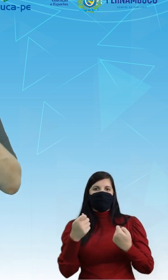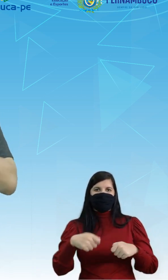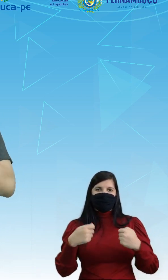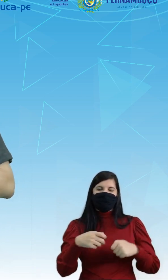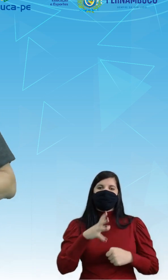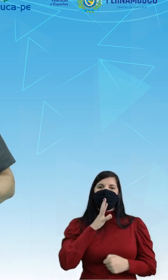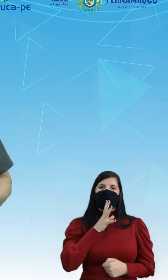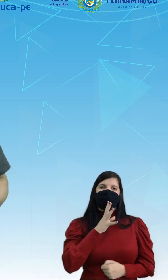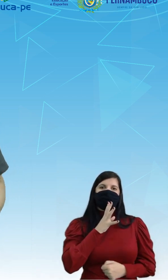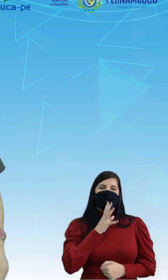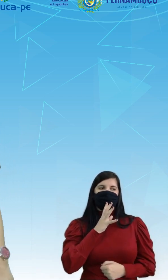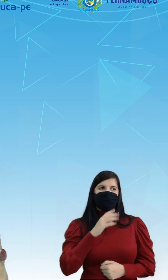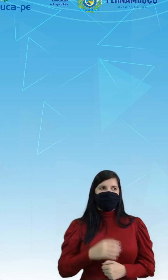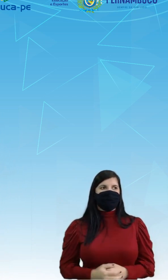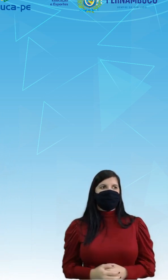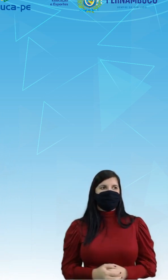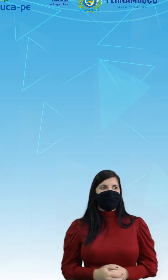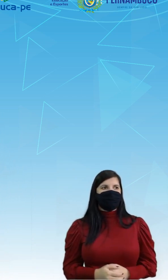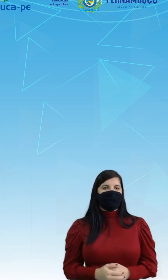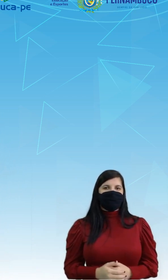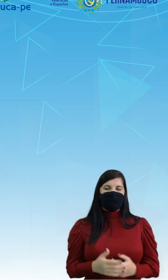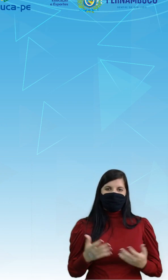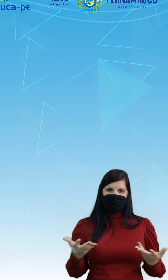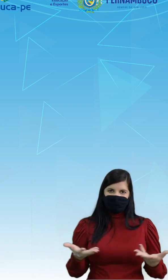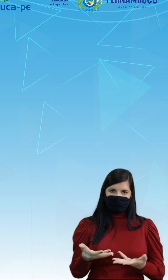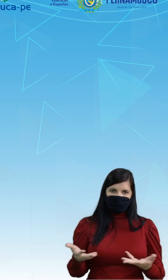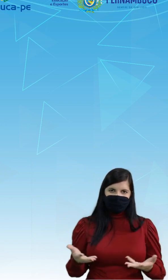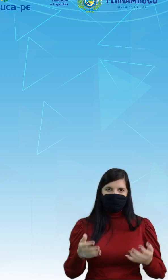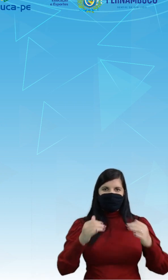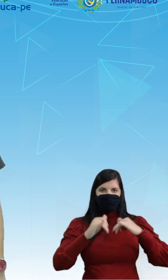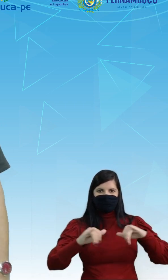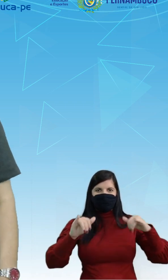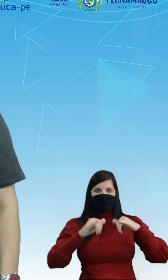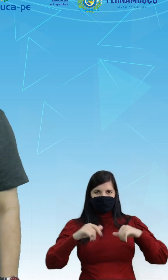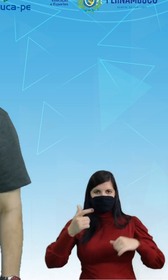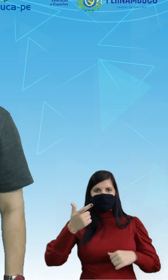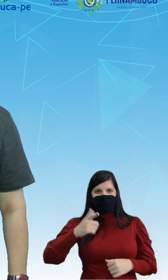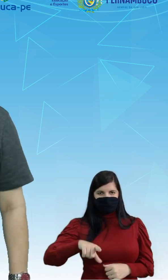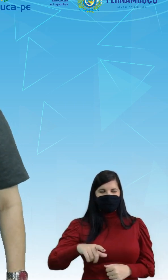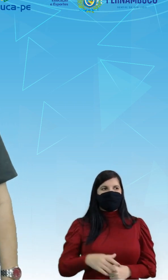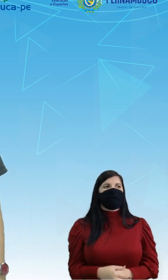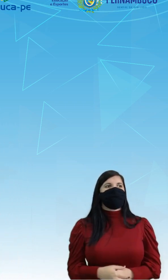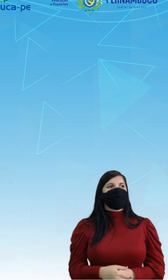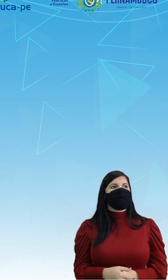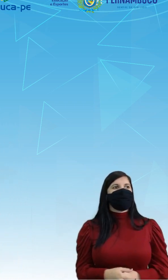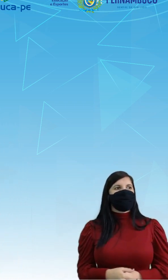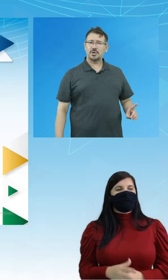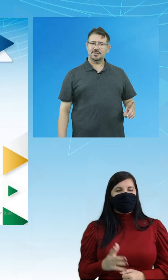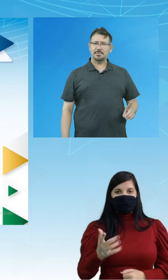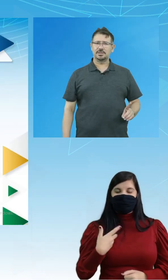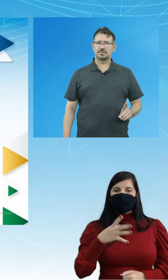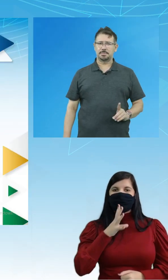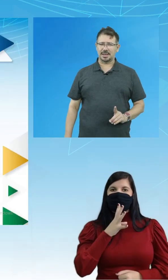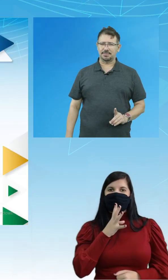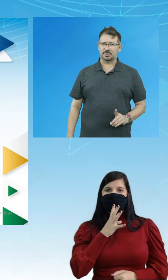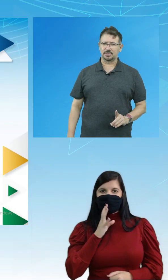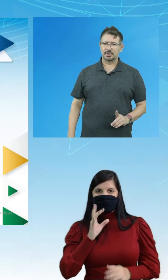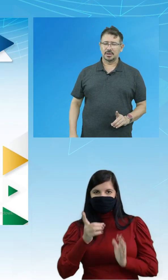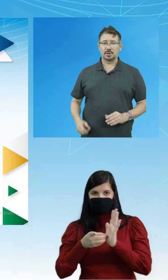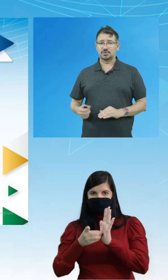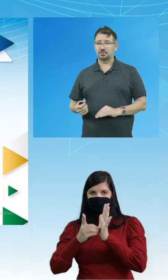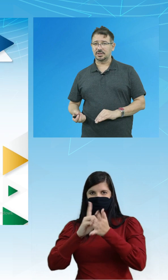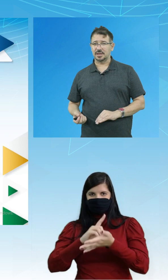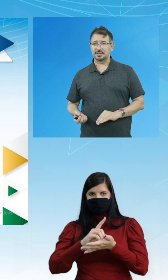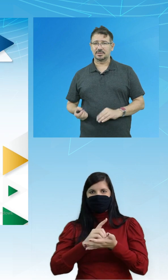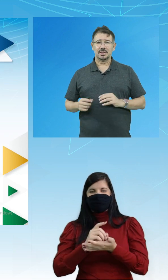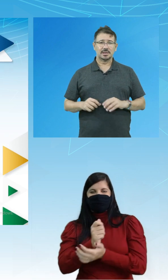conhecer e vamos caminhando. Na tela tenho mais informações sobre a tirinha. Vamos lá. Os conhecimentos prévios que